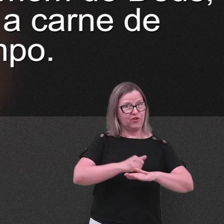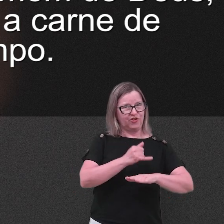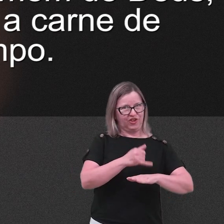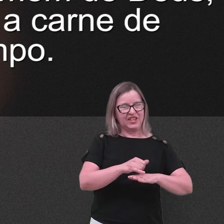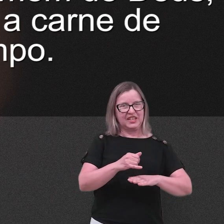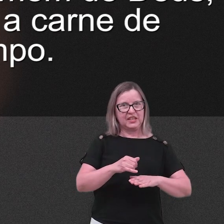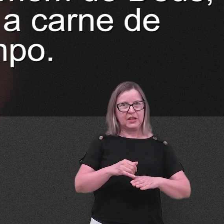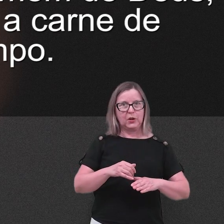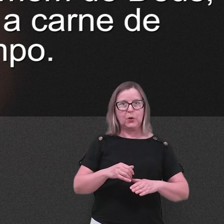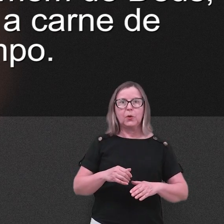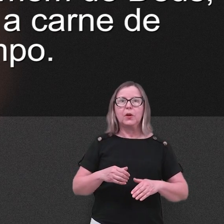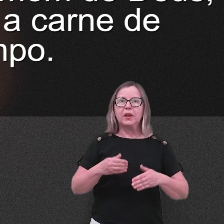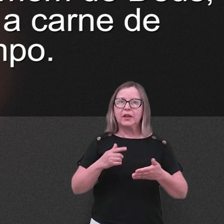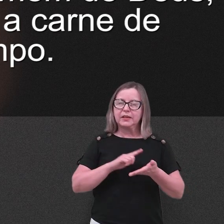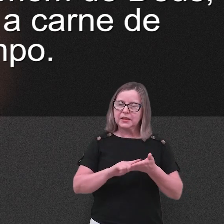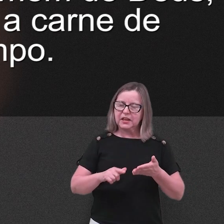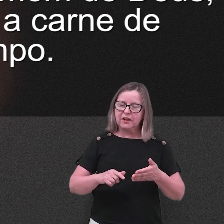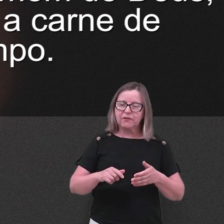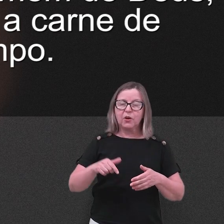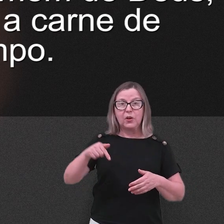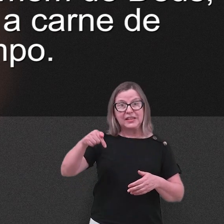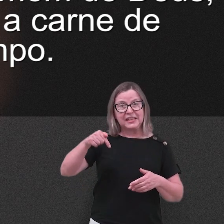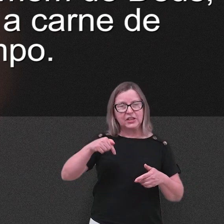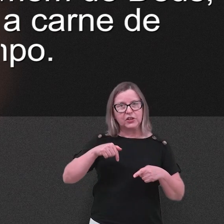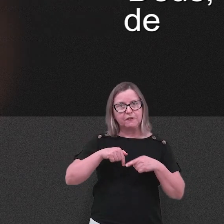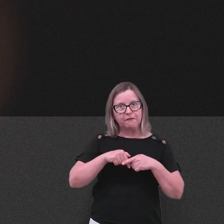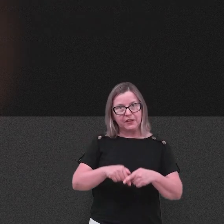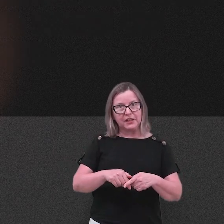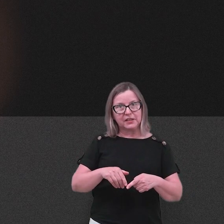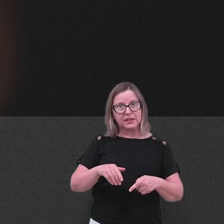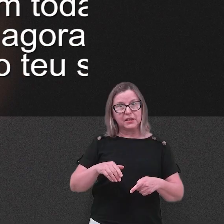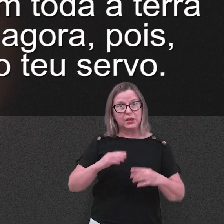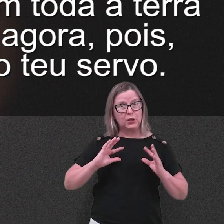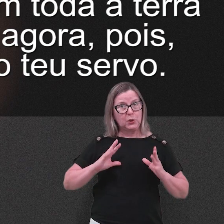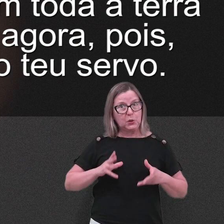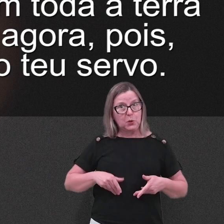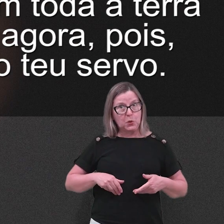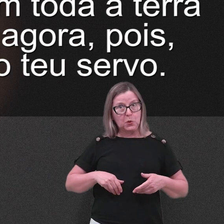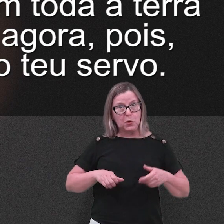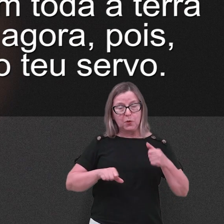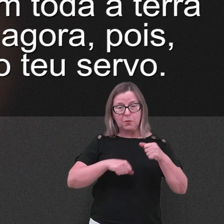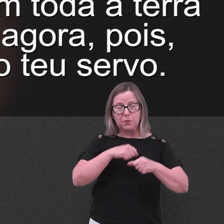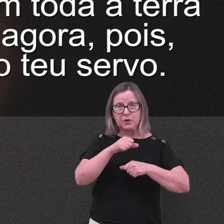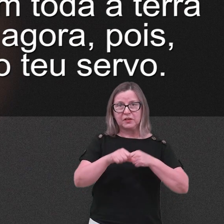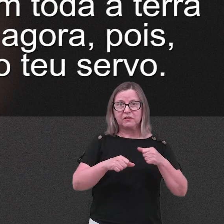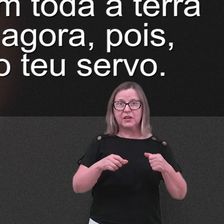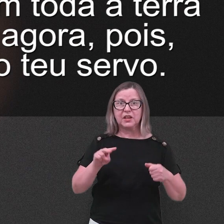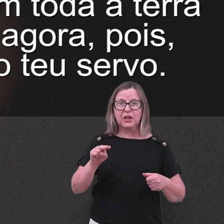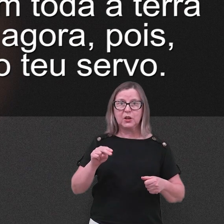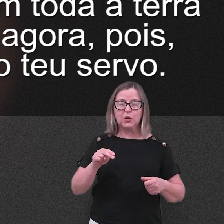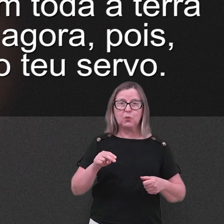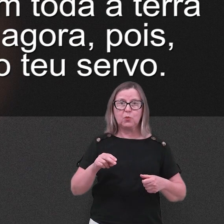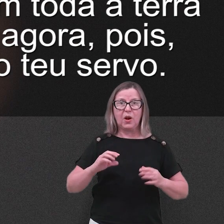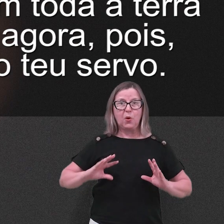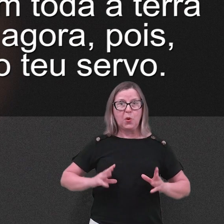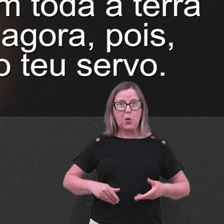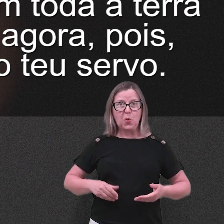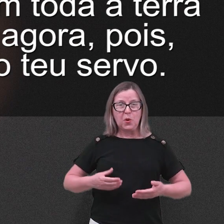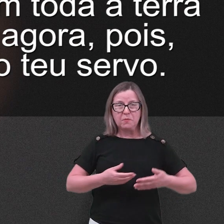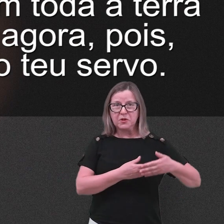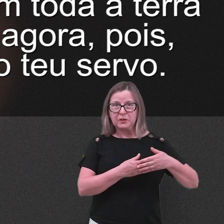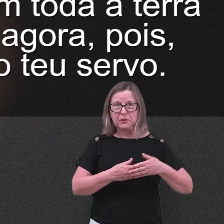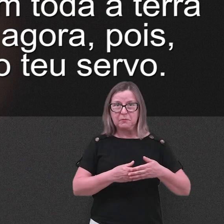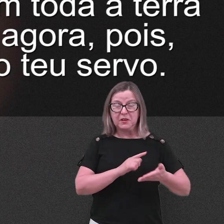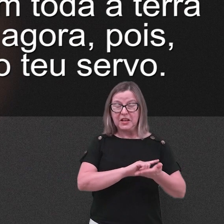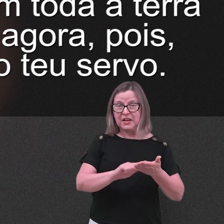se tornou como carne de uma criança e ficou limpo. Voltou ao homem de Deus e ele e toda a sua